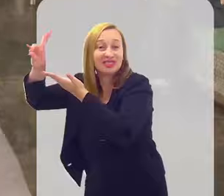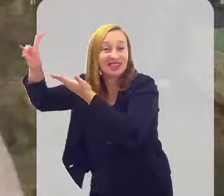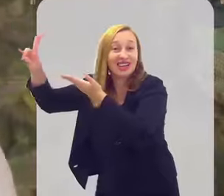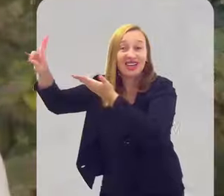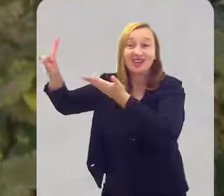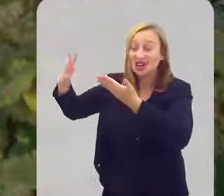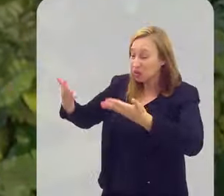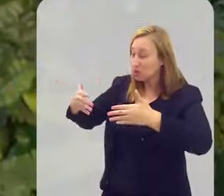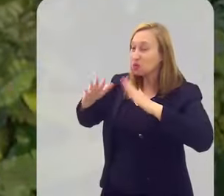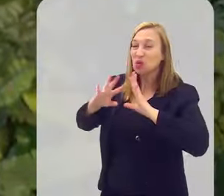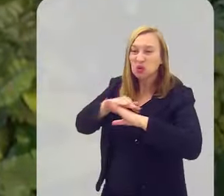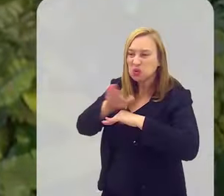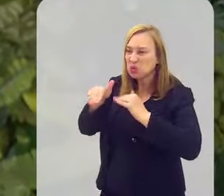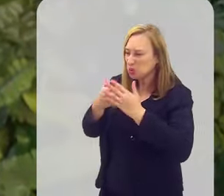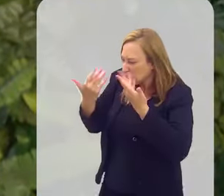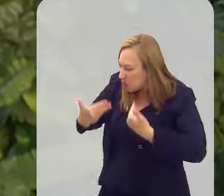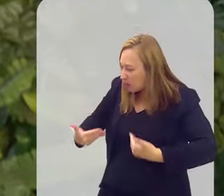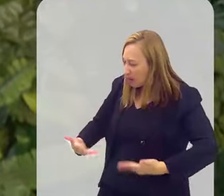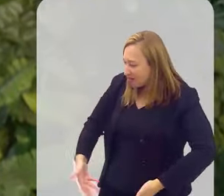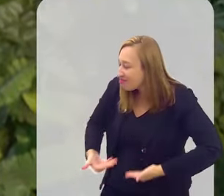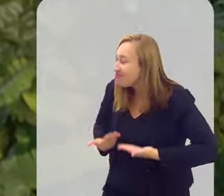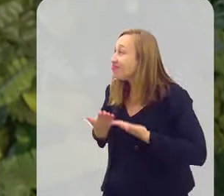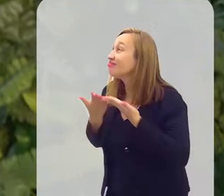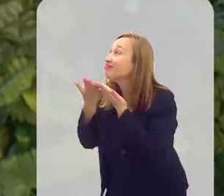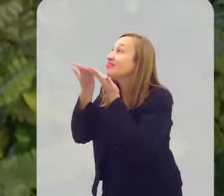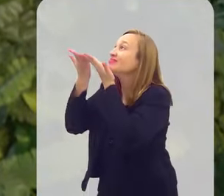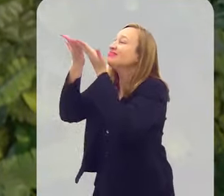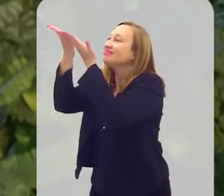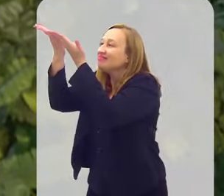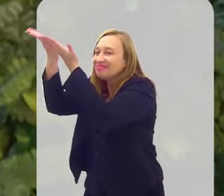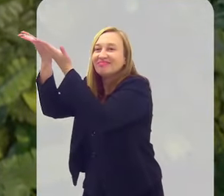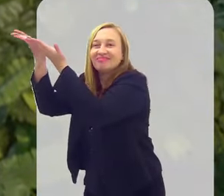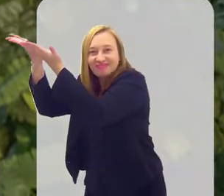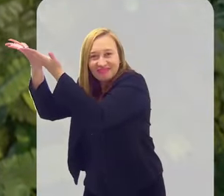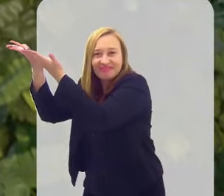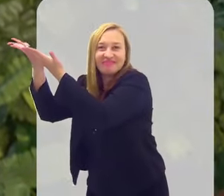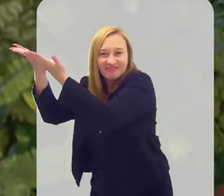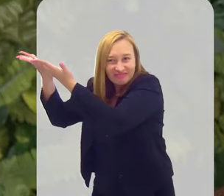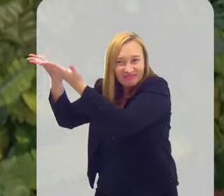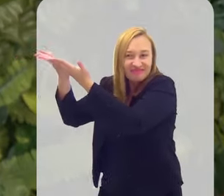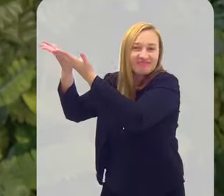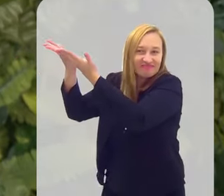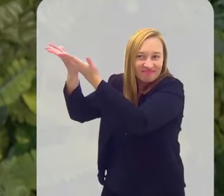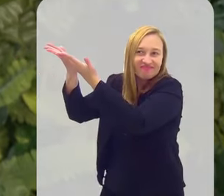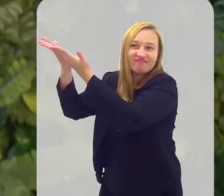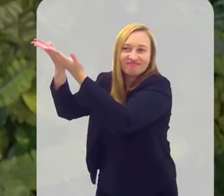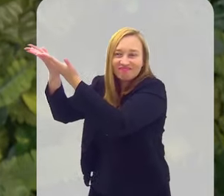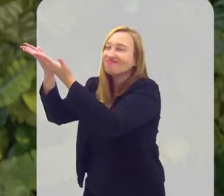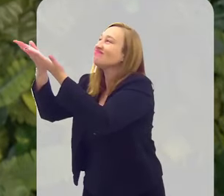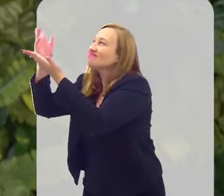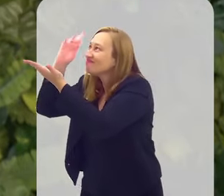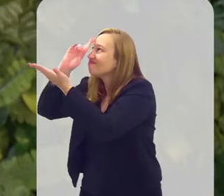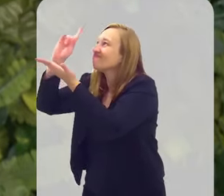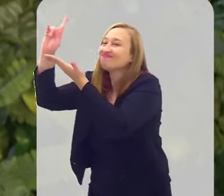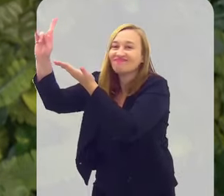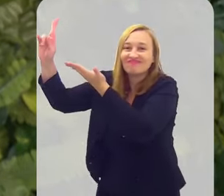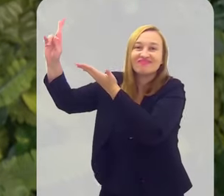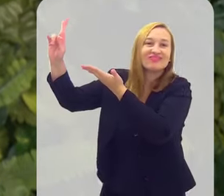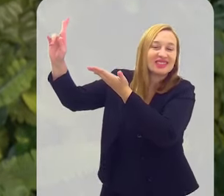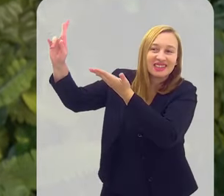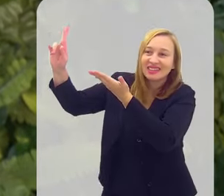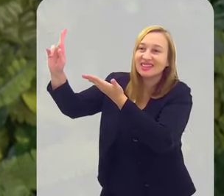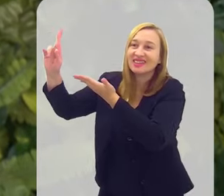ti Louvores e entrego tudo o que há em